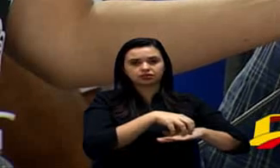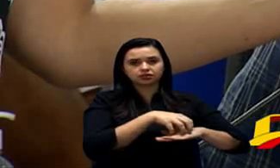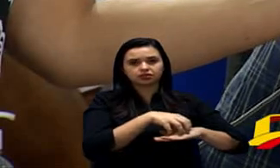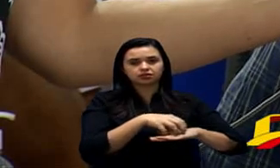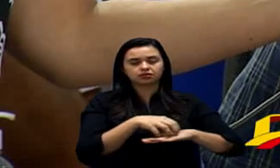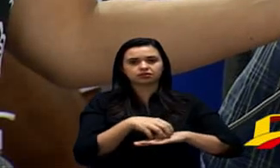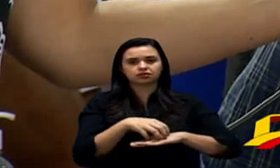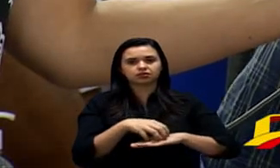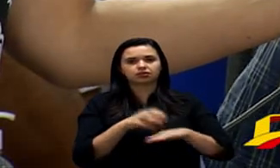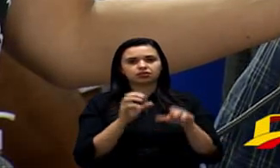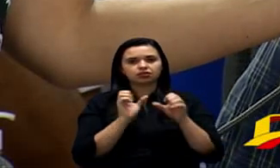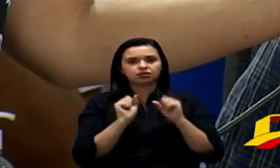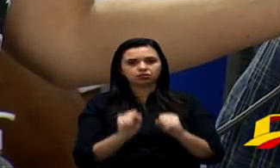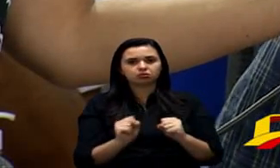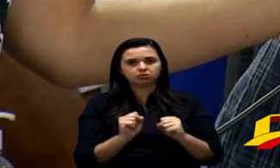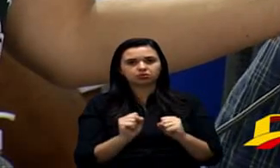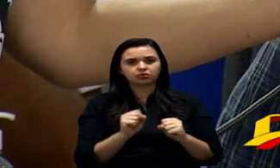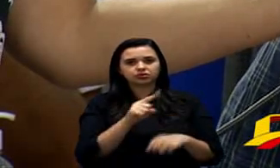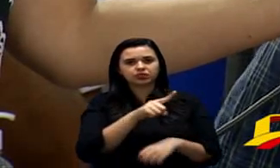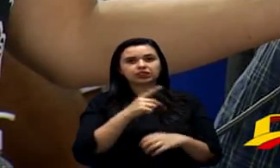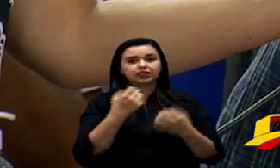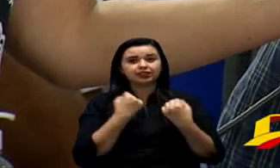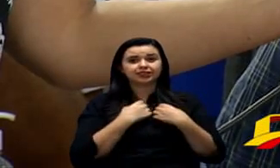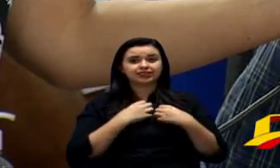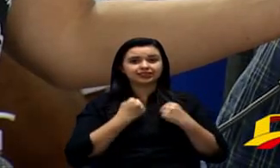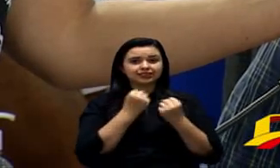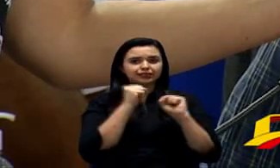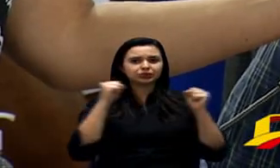pode ser correlacionada ao aumento de